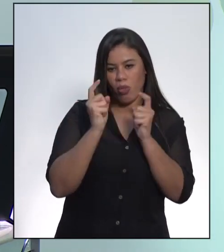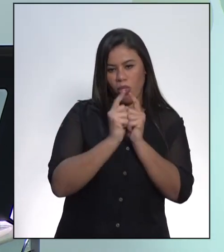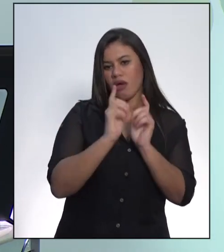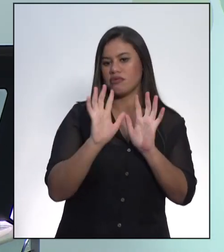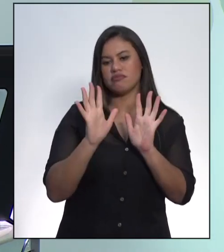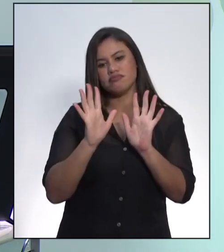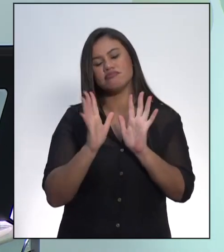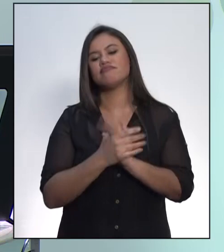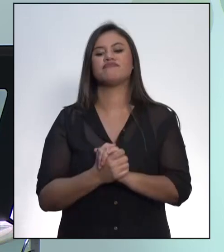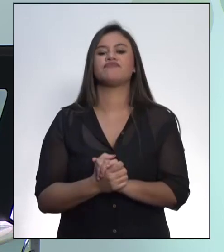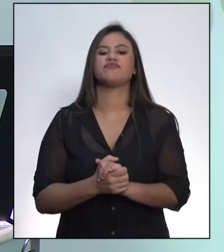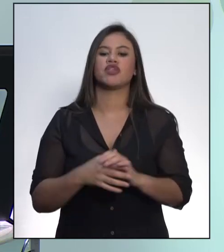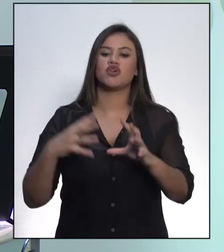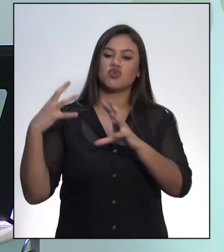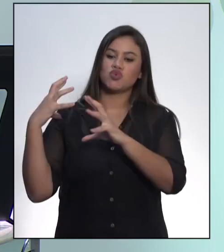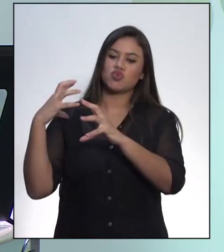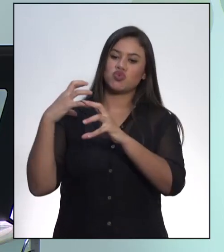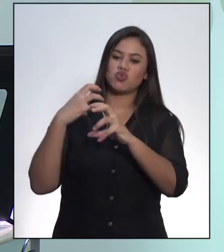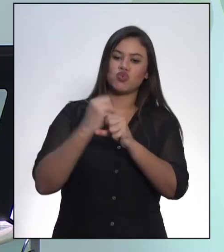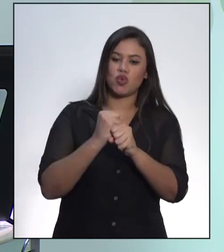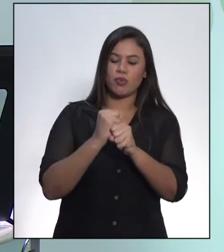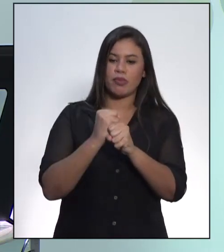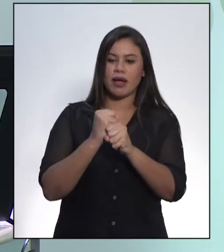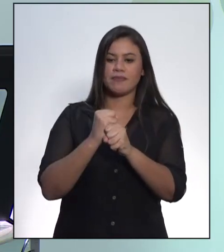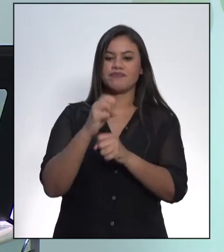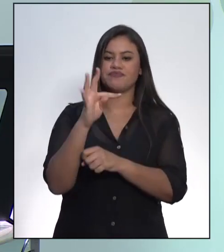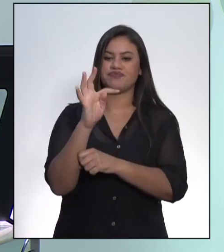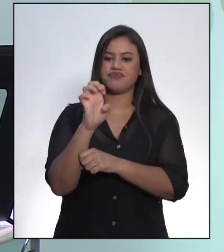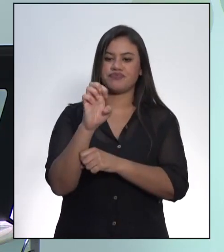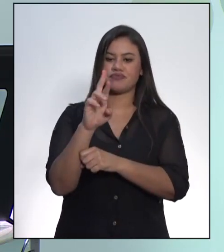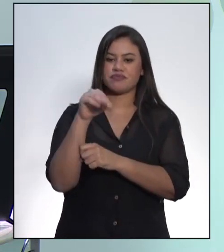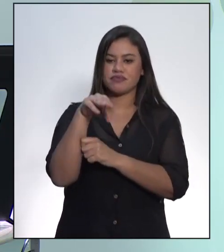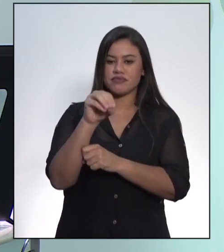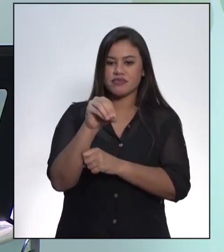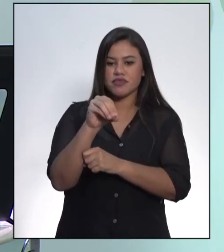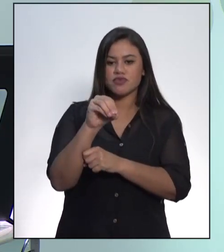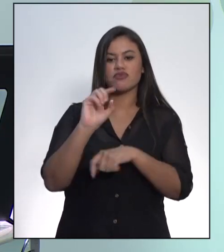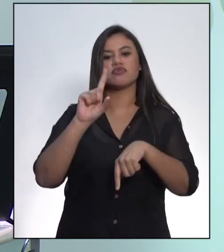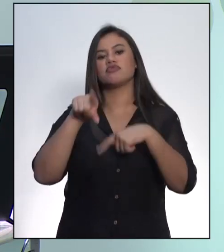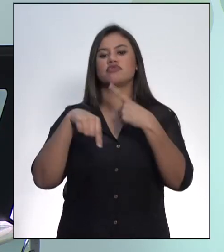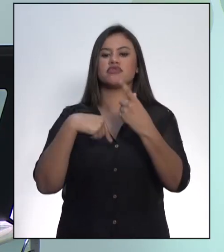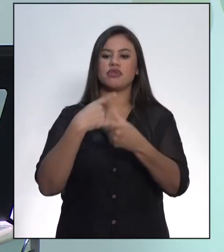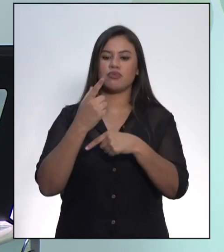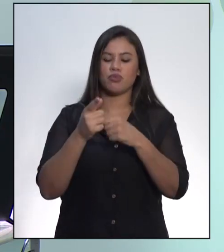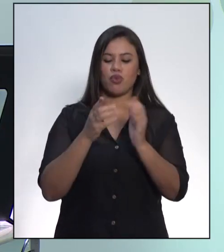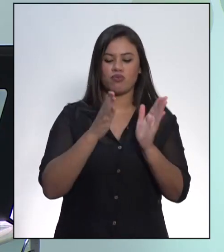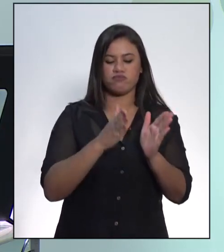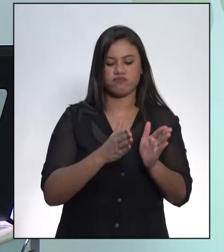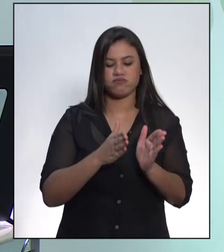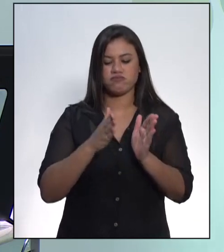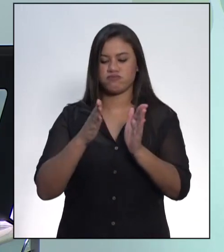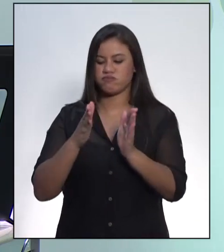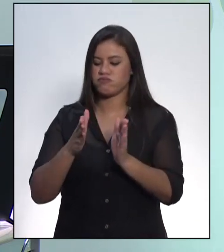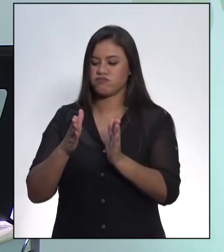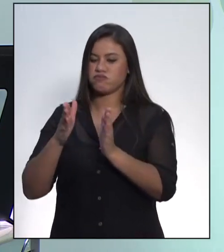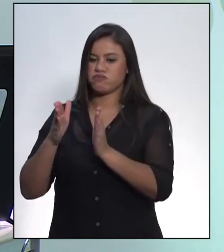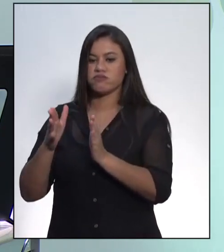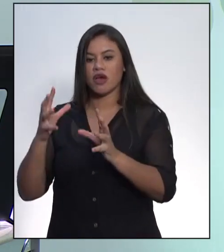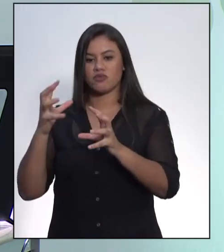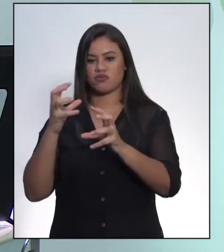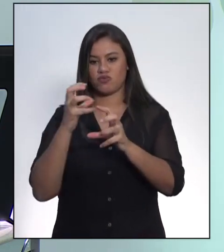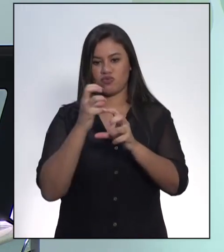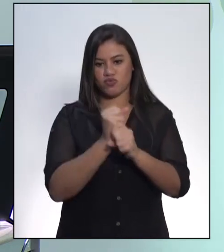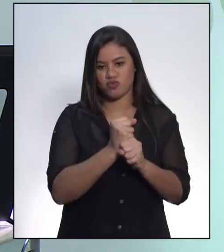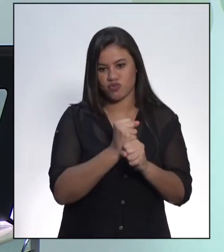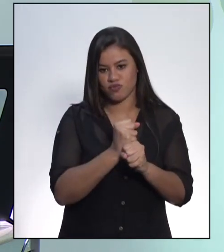ideia é a seguinte: somar um termo e aí, consequentemente, somar a sequência inteira, Então, eu ter uma somatória